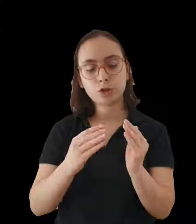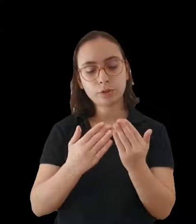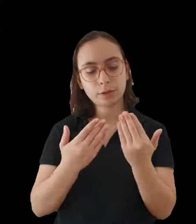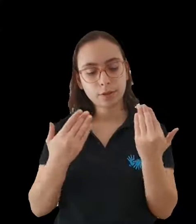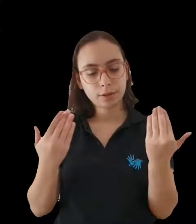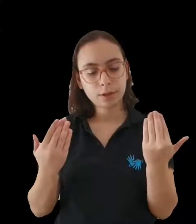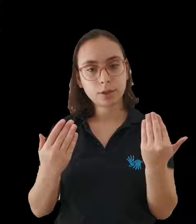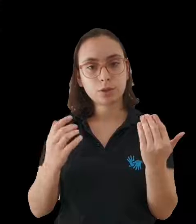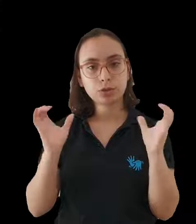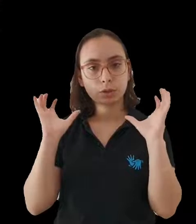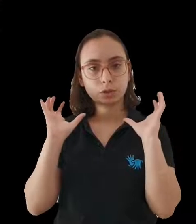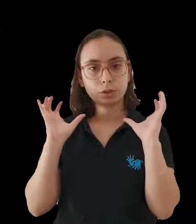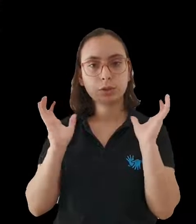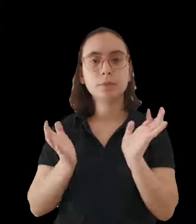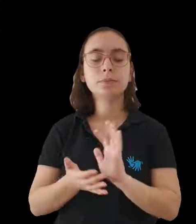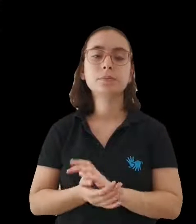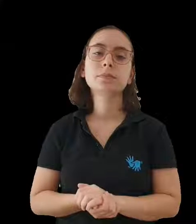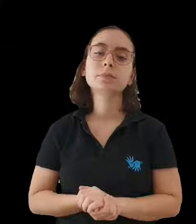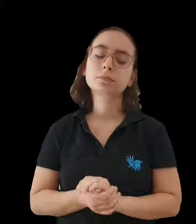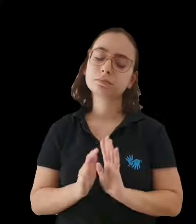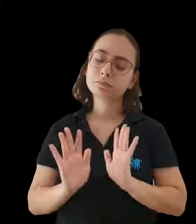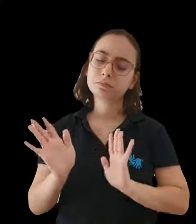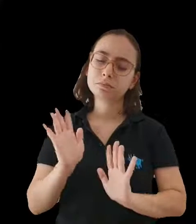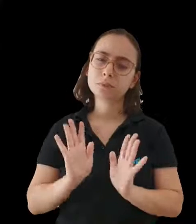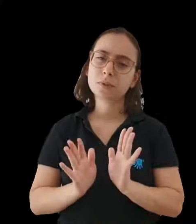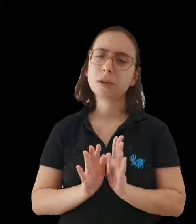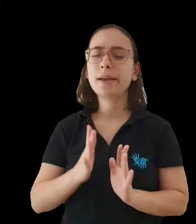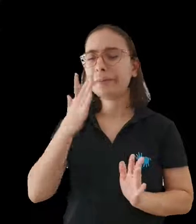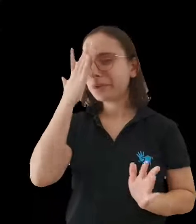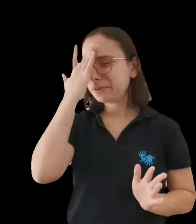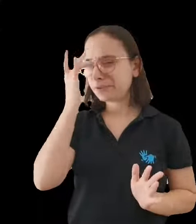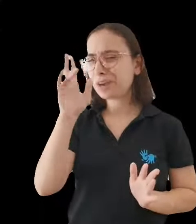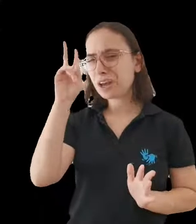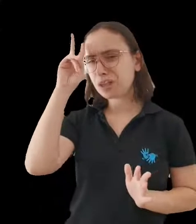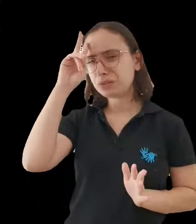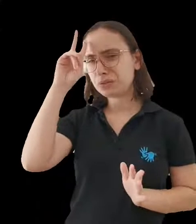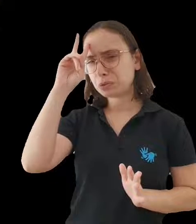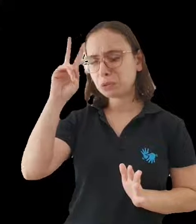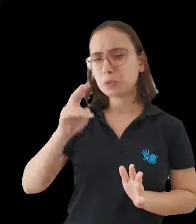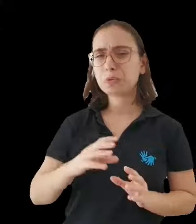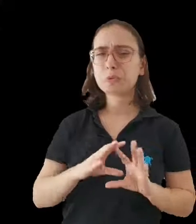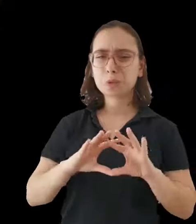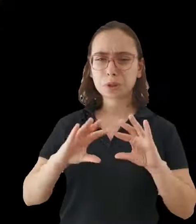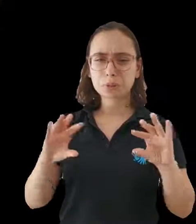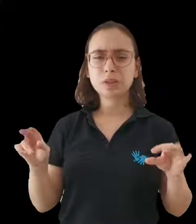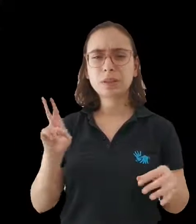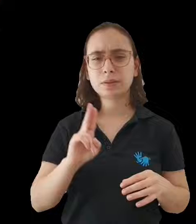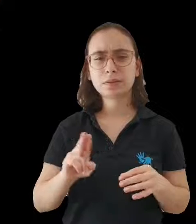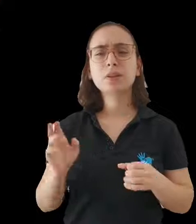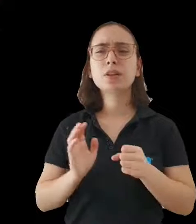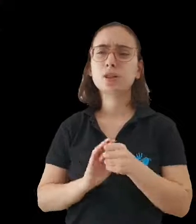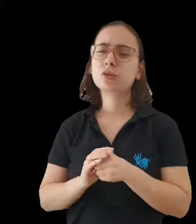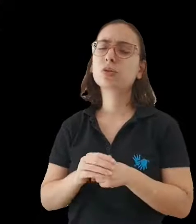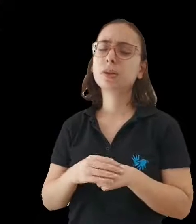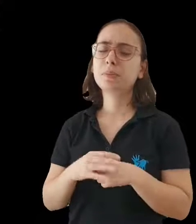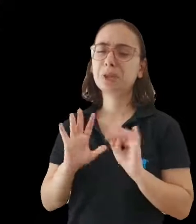certo? Então, tranquilo, essa história é bem fácil de usar bem o tapete e esconder bem os personagens,